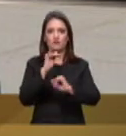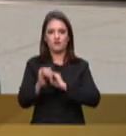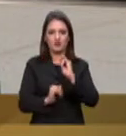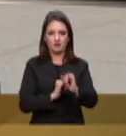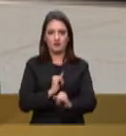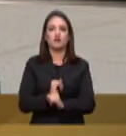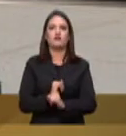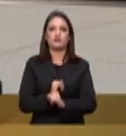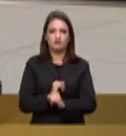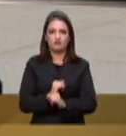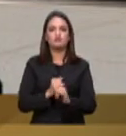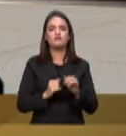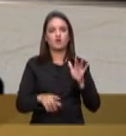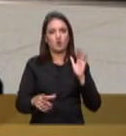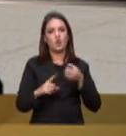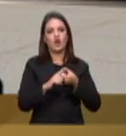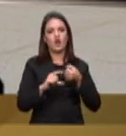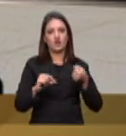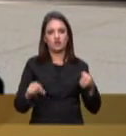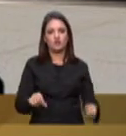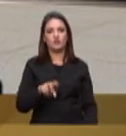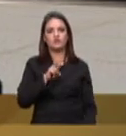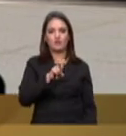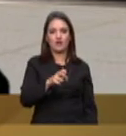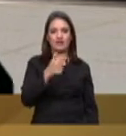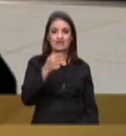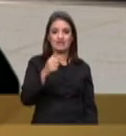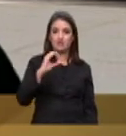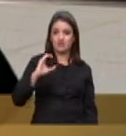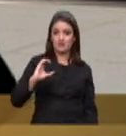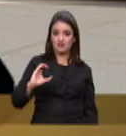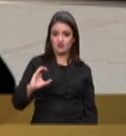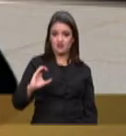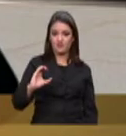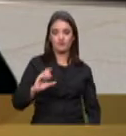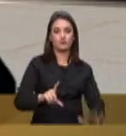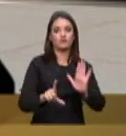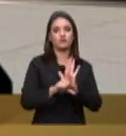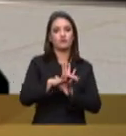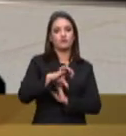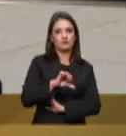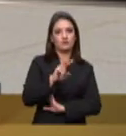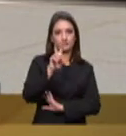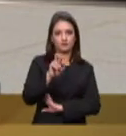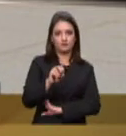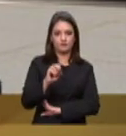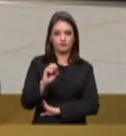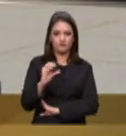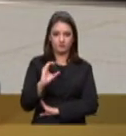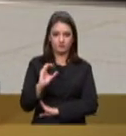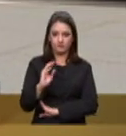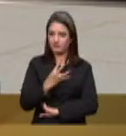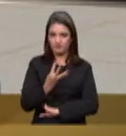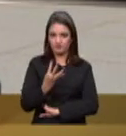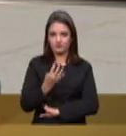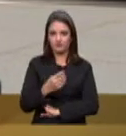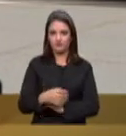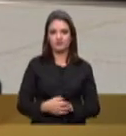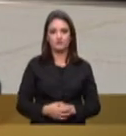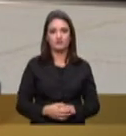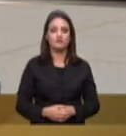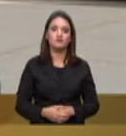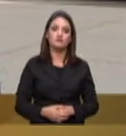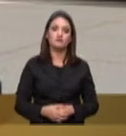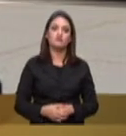Nos termos estabelecidos pelo artigo, então, 57C da Lei 9.504.